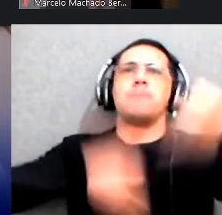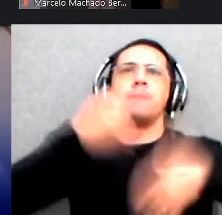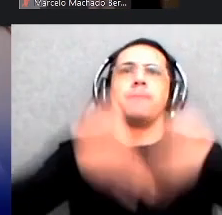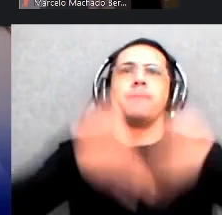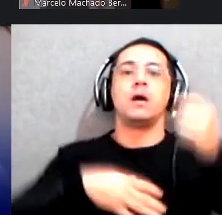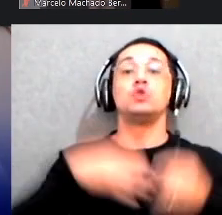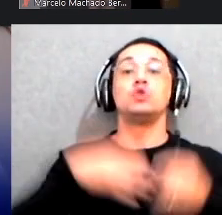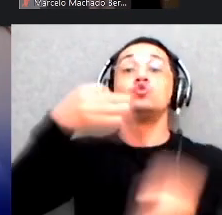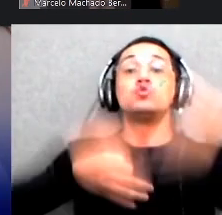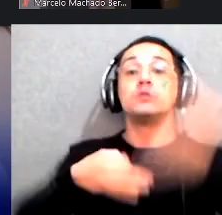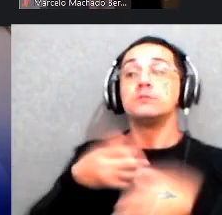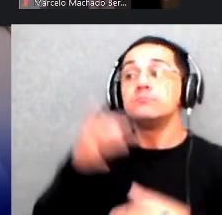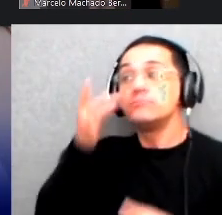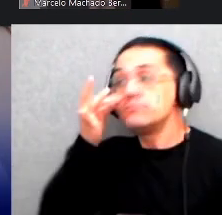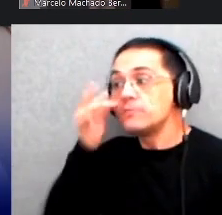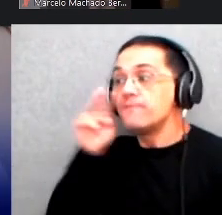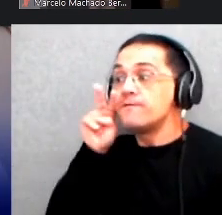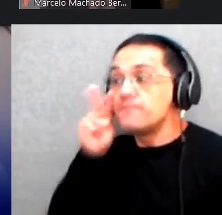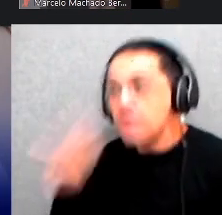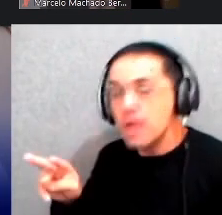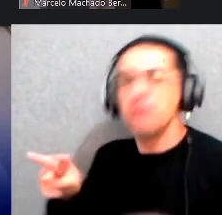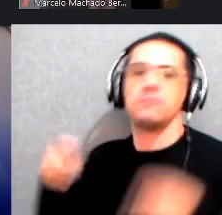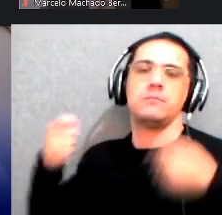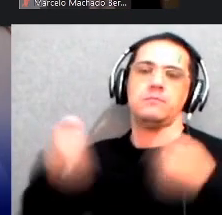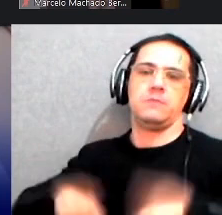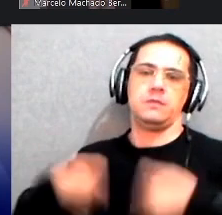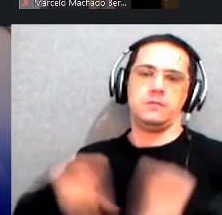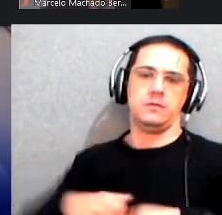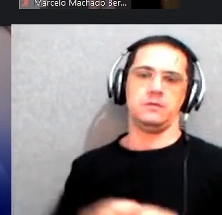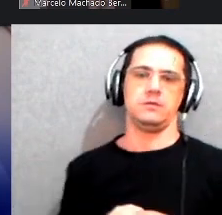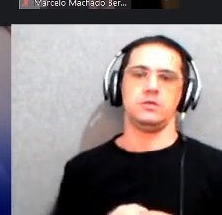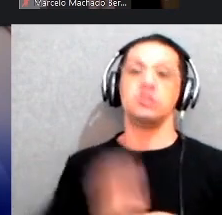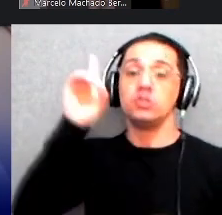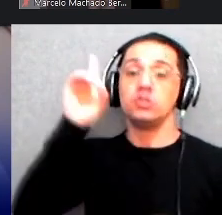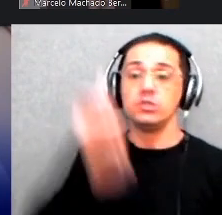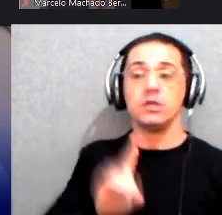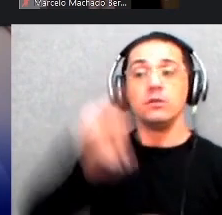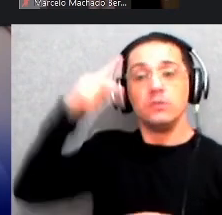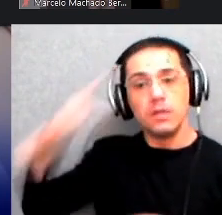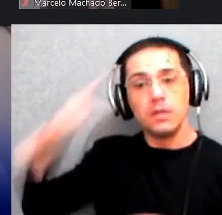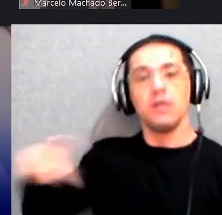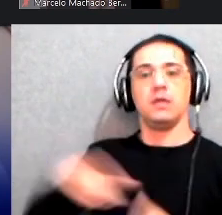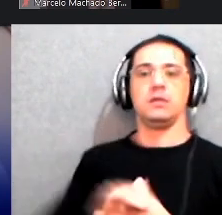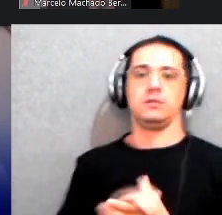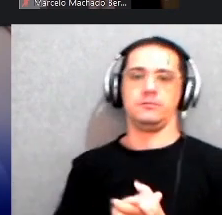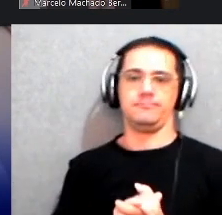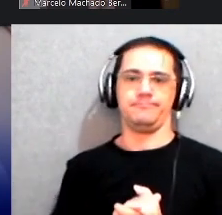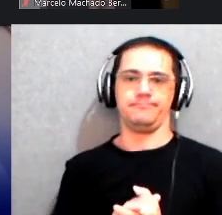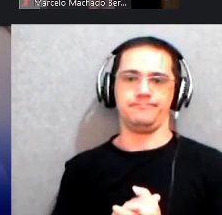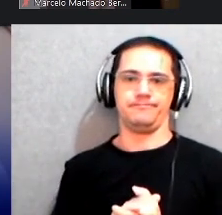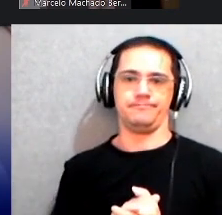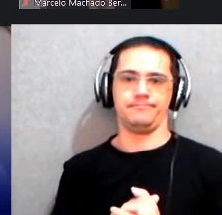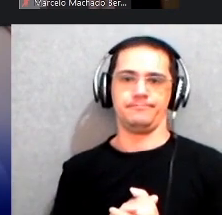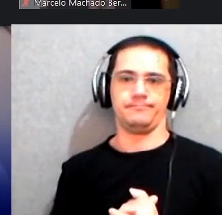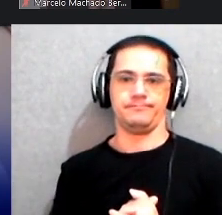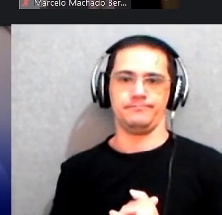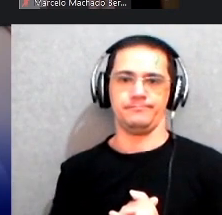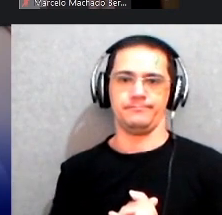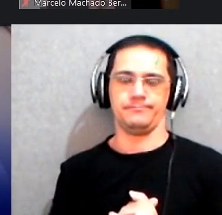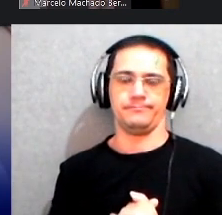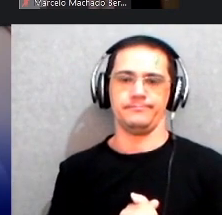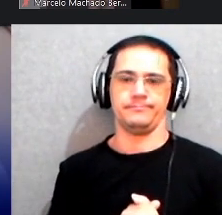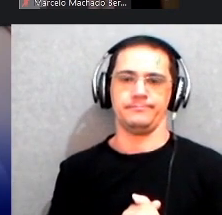nos preocupar com o fato de os tribunais estarem gostando muito disso. Ainda havia